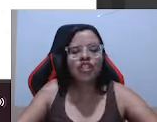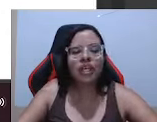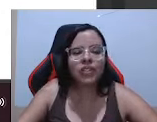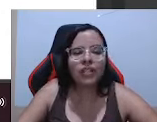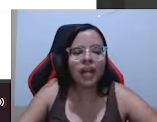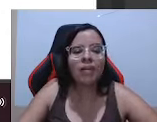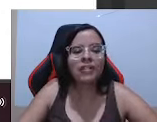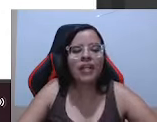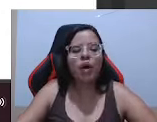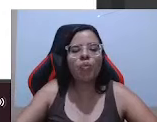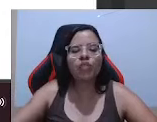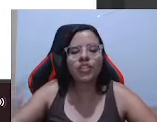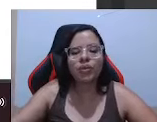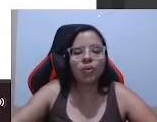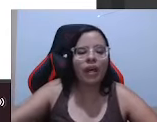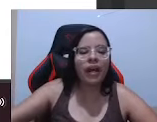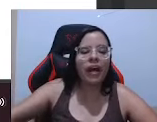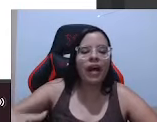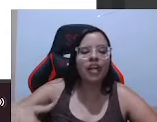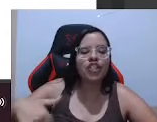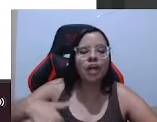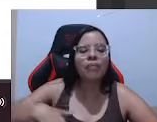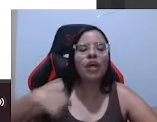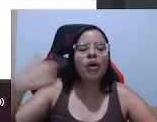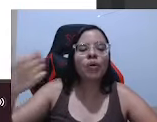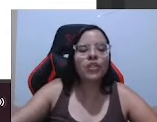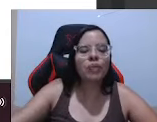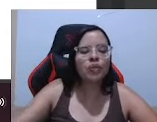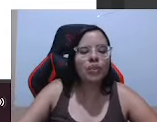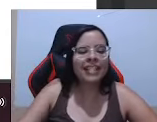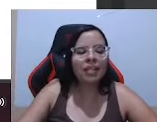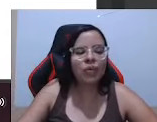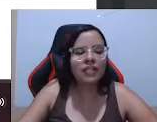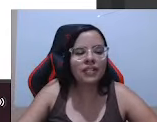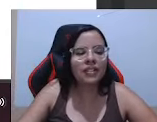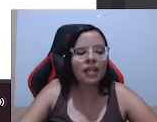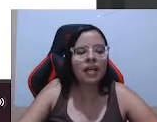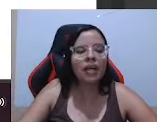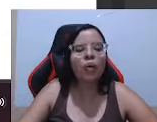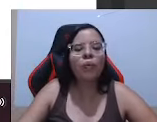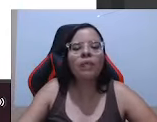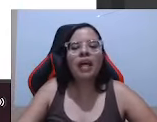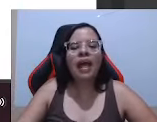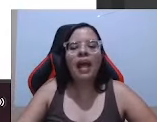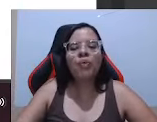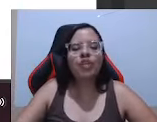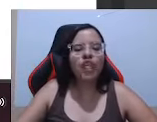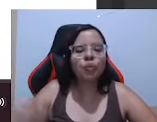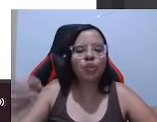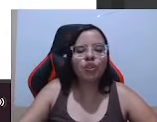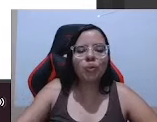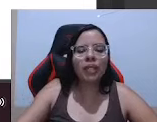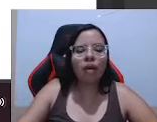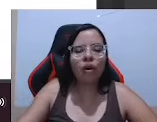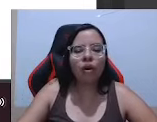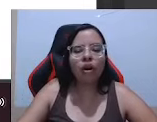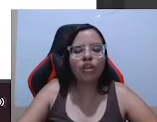A gente tem os temas, né, como gestão democrática, concepções de educação,